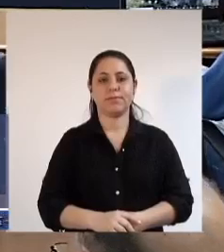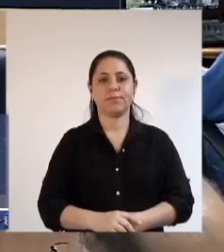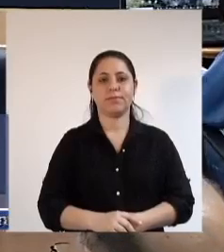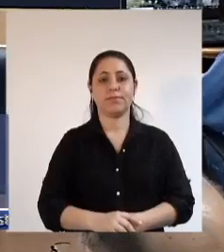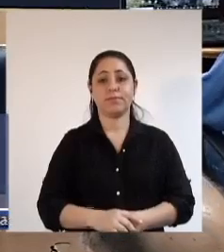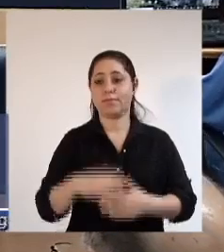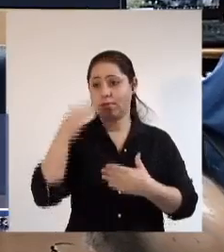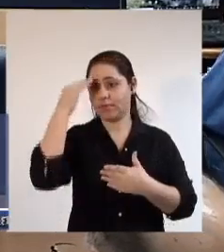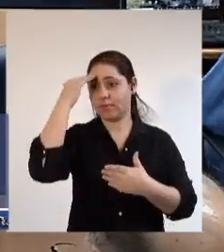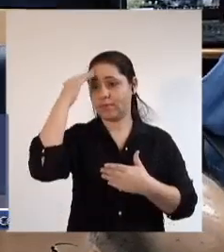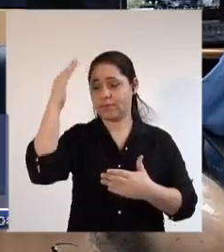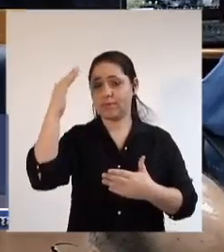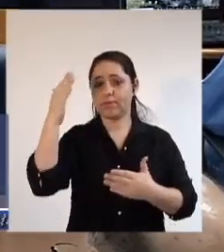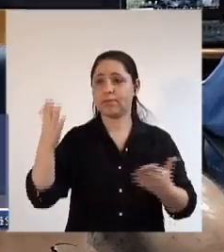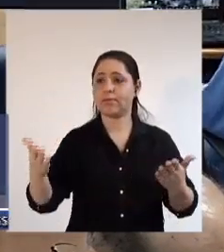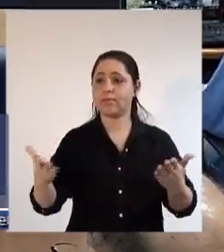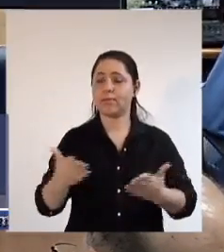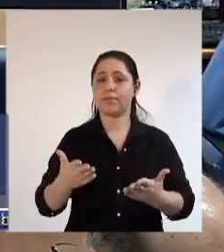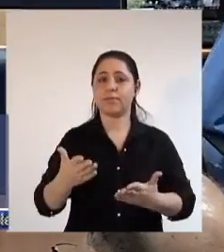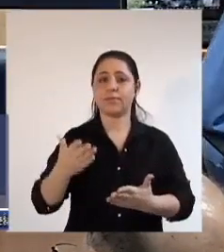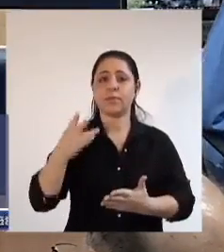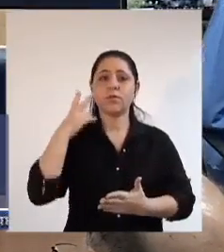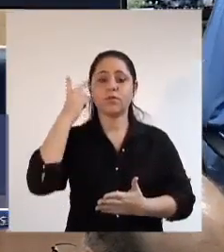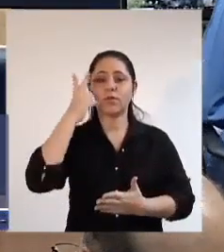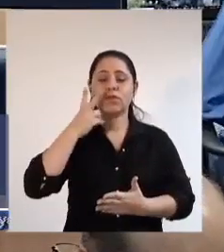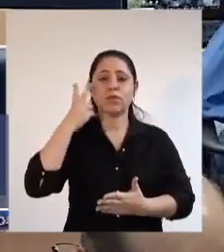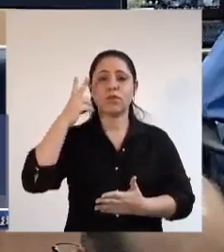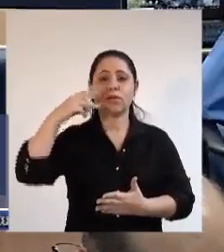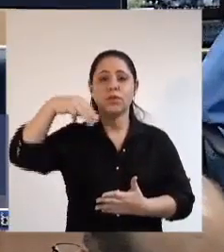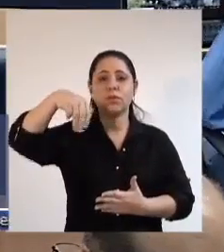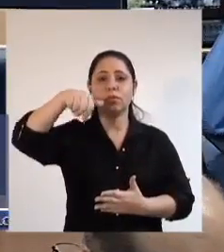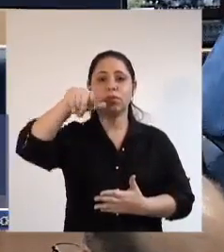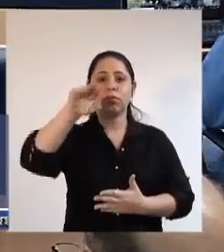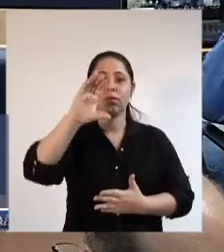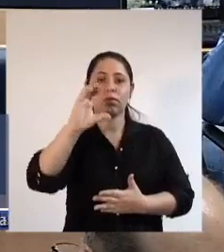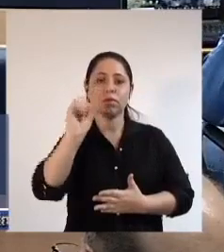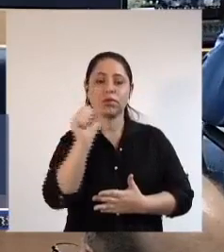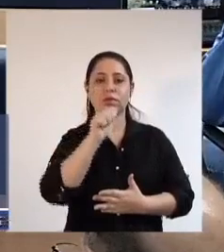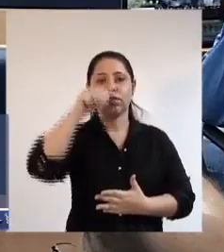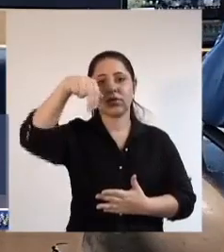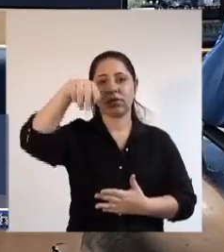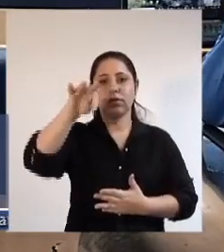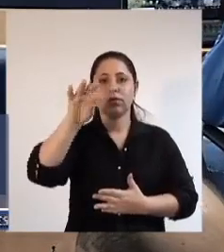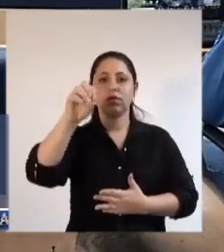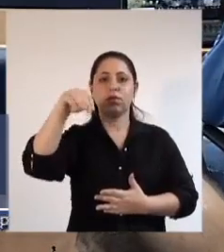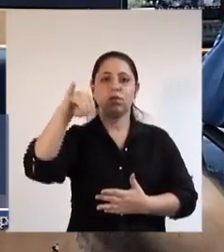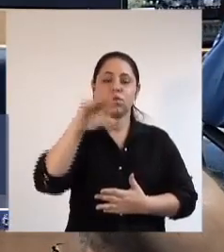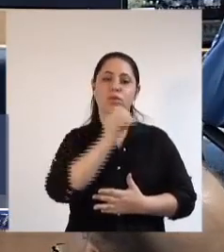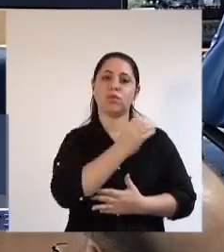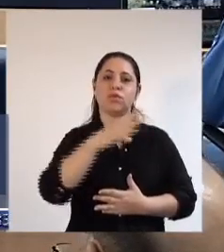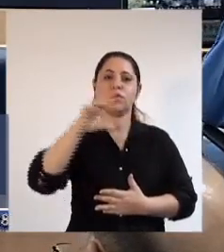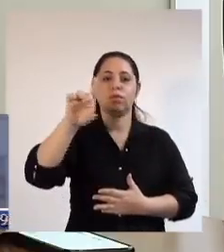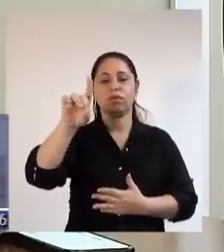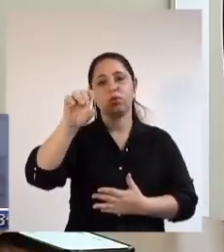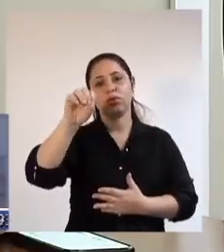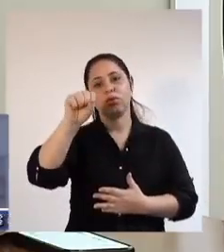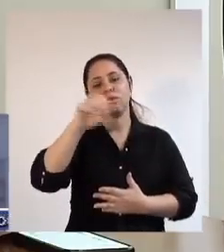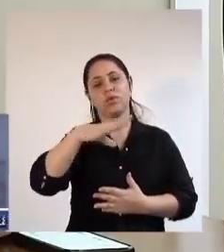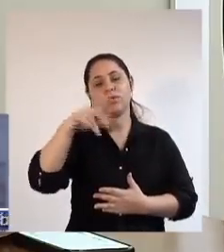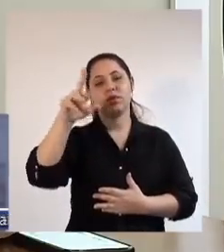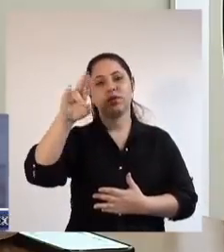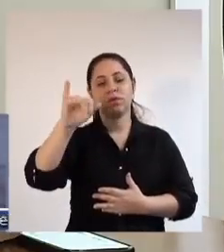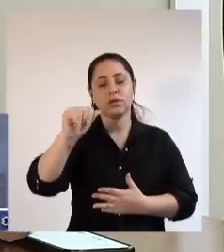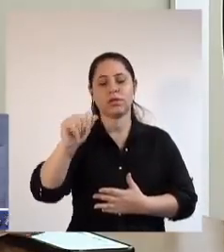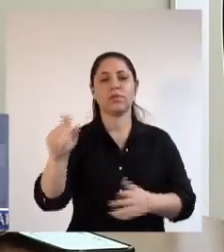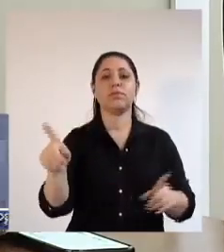agradecemos a presença do vereador marcos antônio dos reis excelentíssimo senhor deu dar do